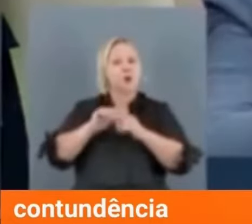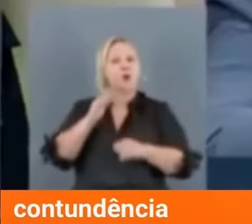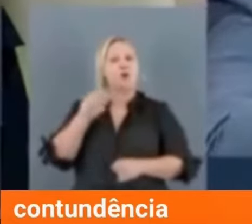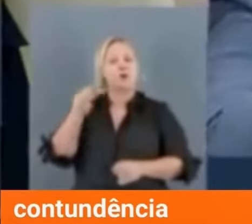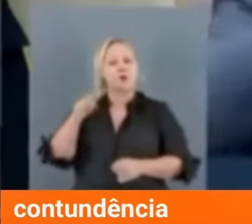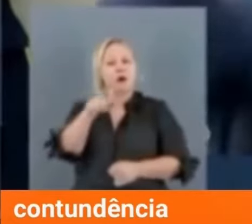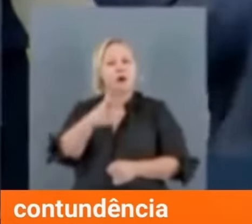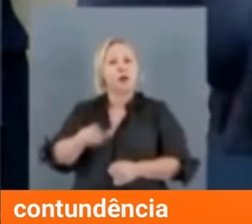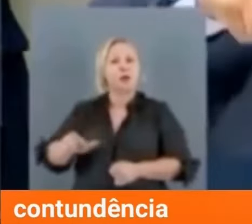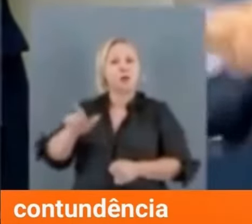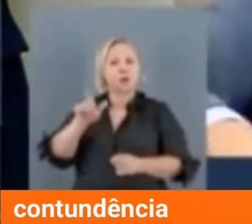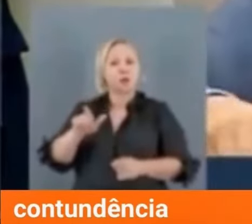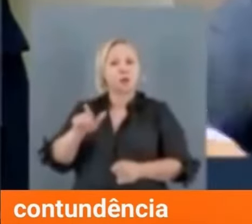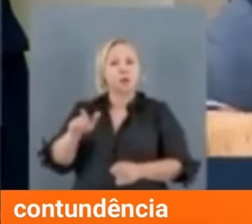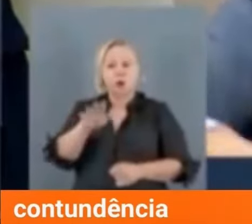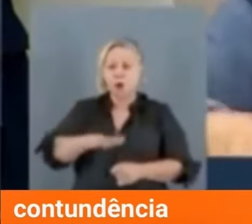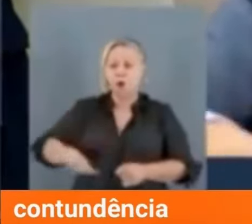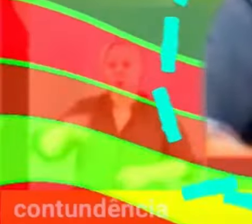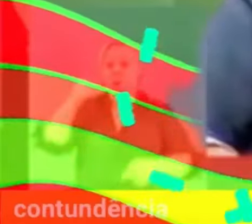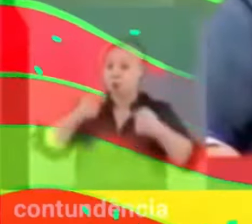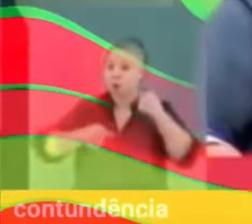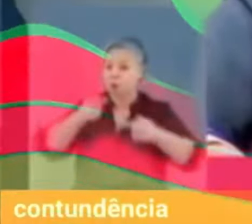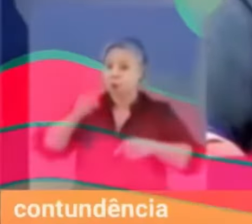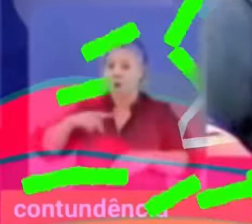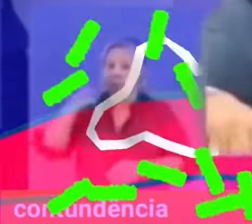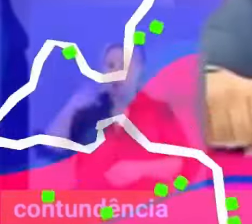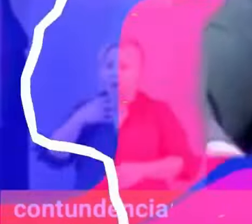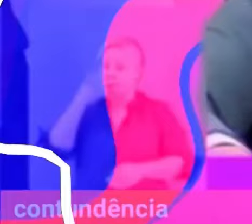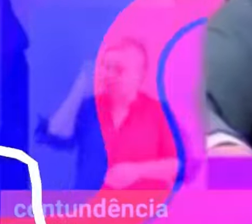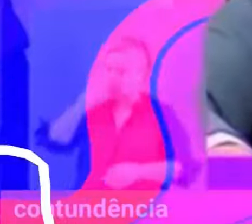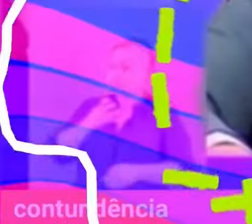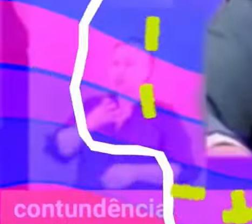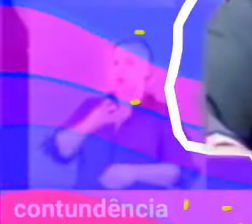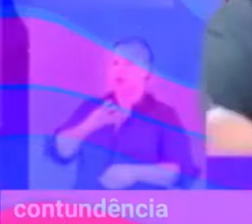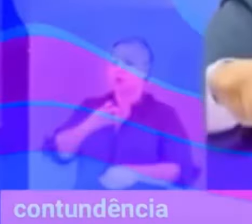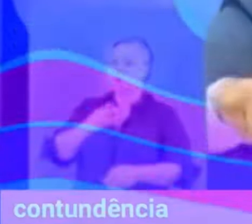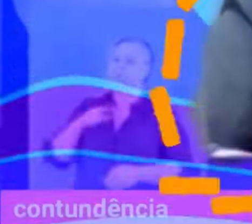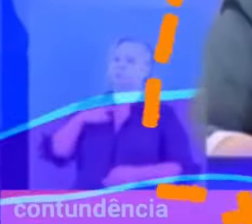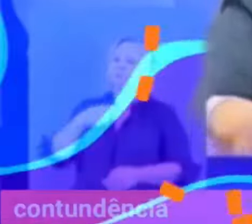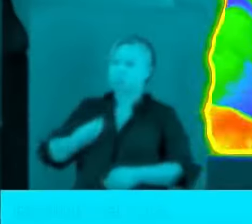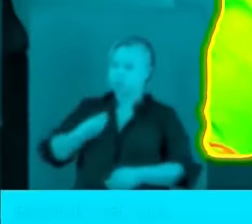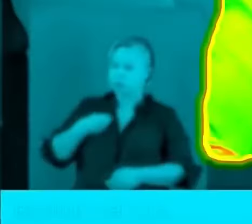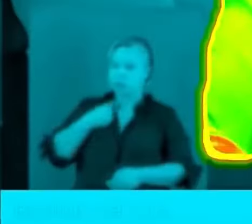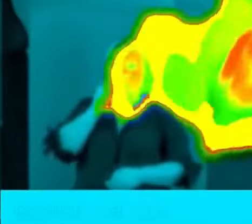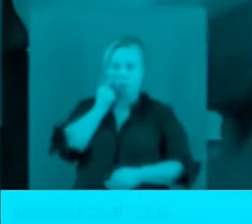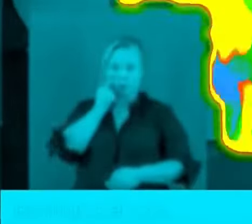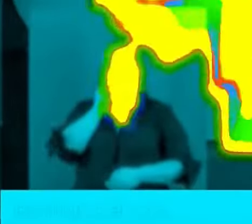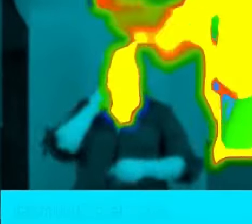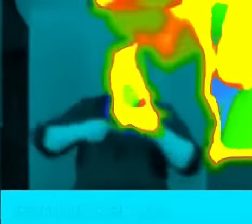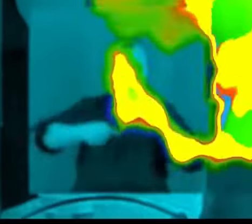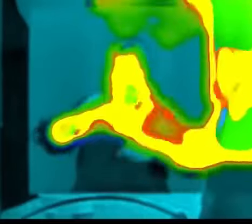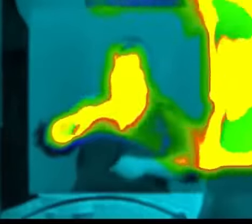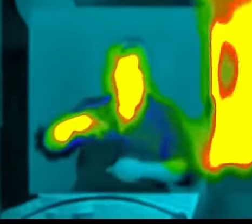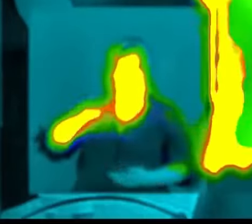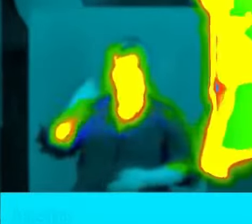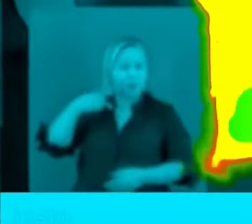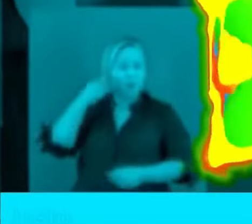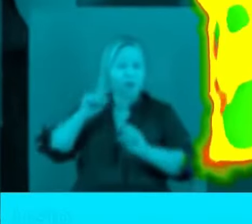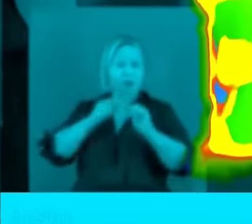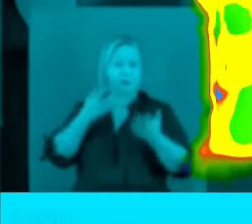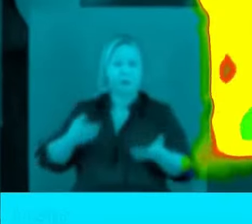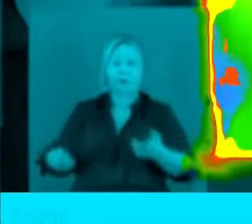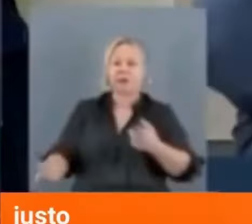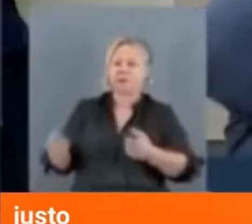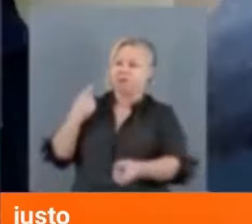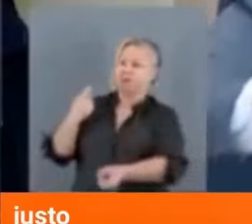de novo. Todo debate parlamentar que for sério, conte comigo, debate parlamentar que desbordar do